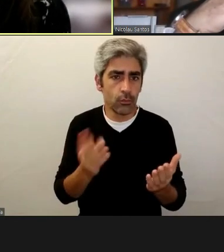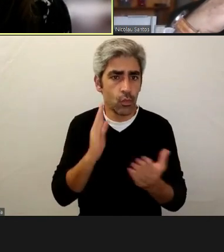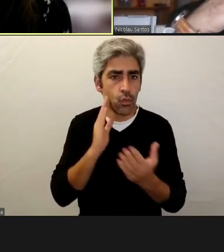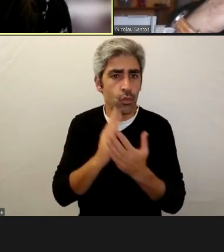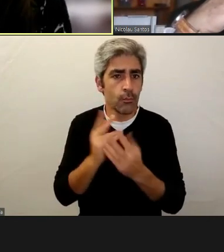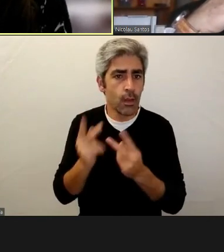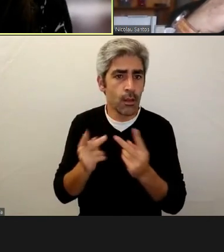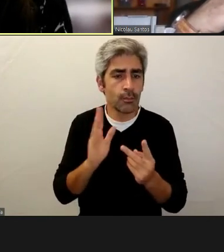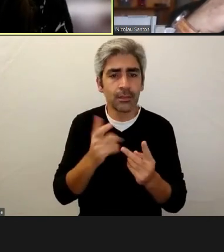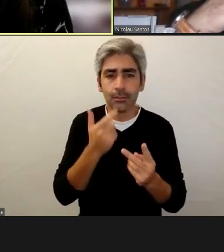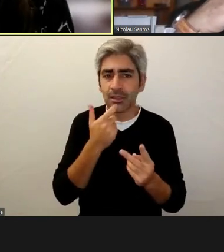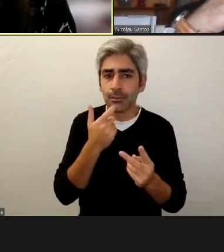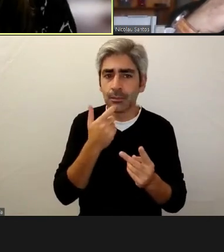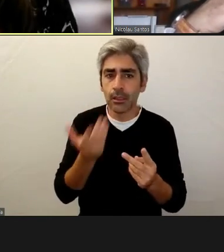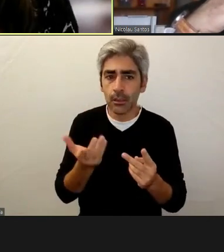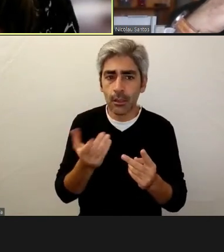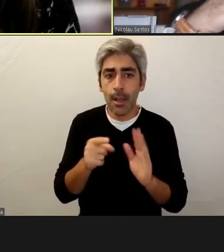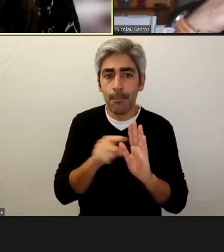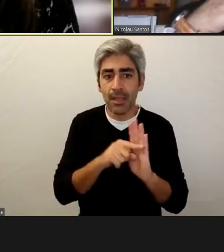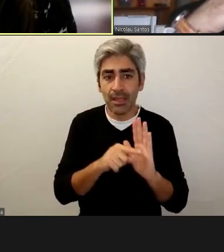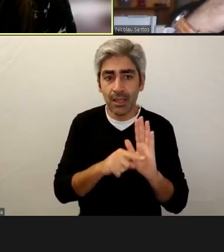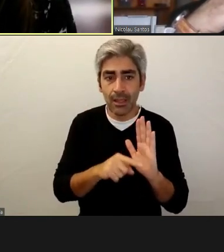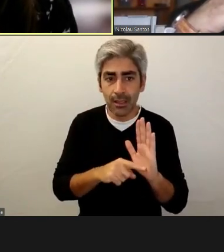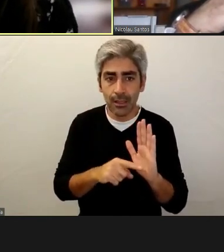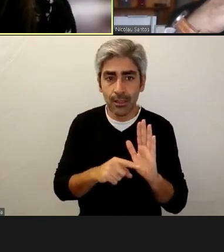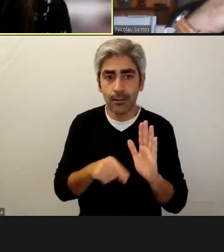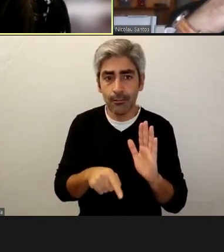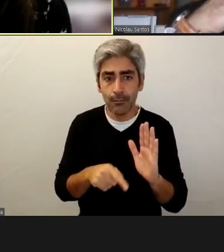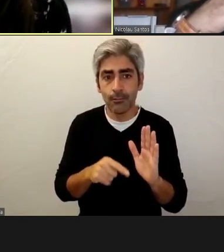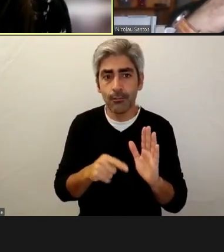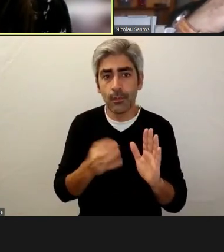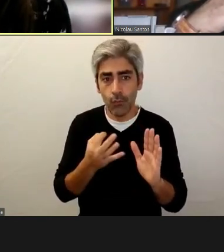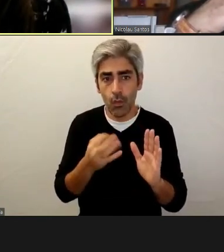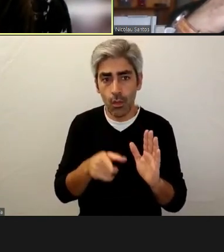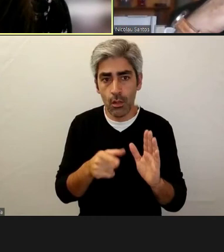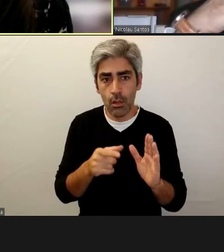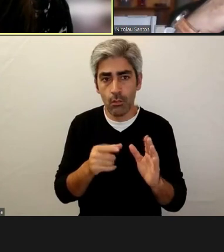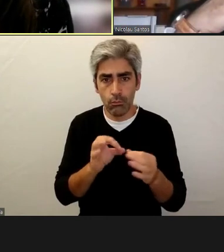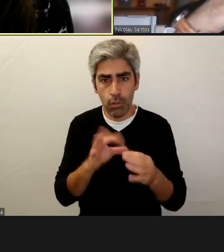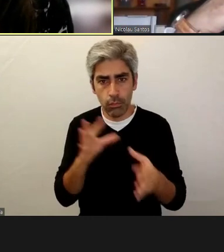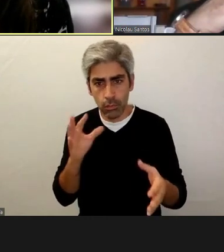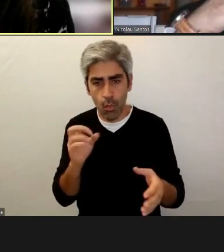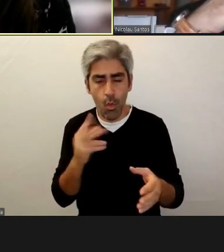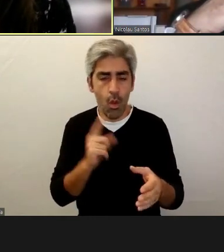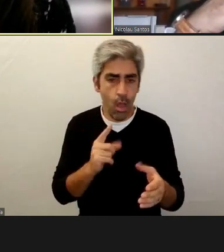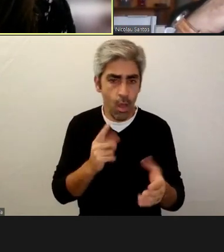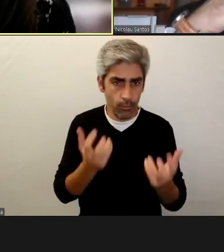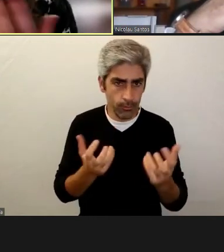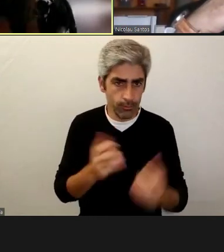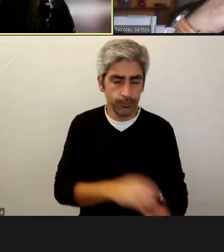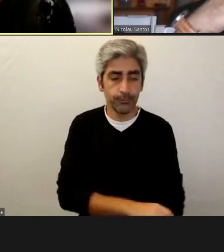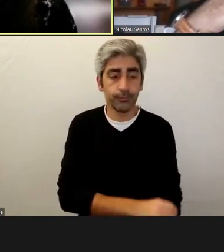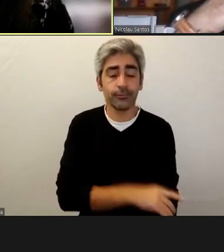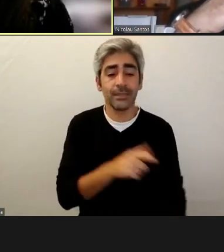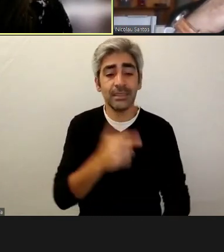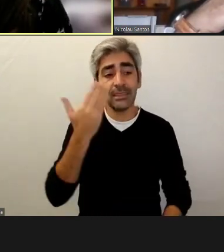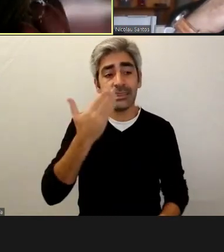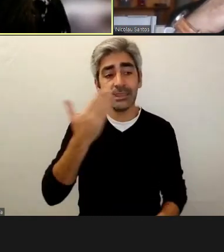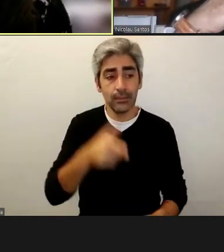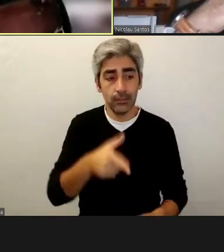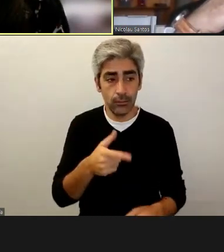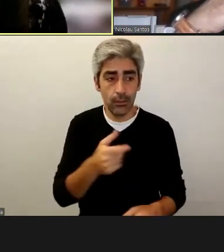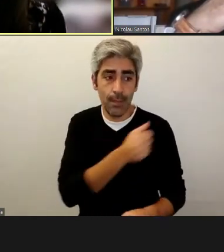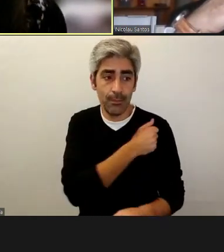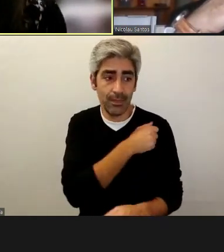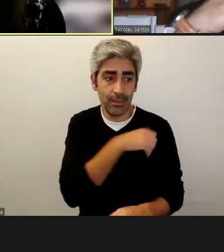análise, perceber se a medida concretamente adotada foi ou não desproporcionada. Agora, nestes direitos, e falava no direito à habitação,